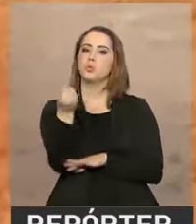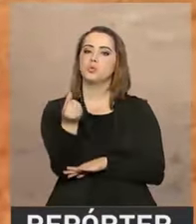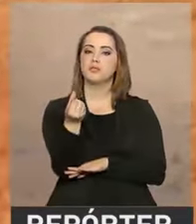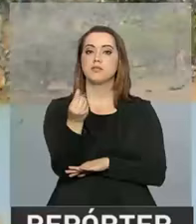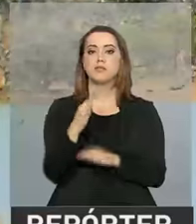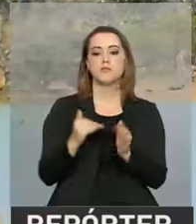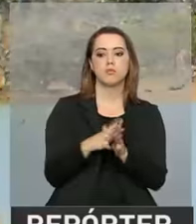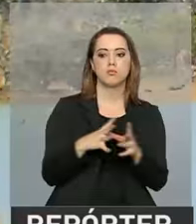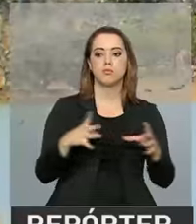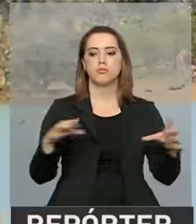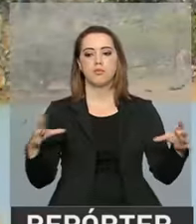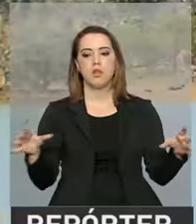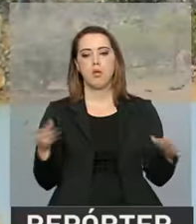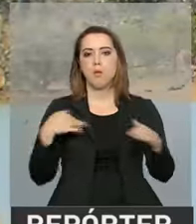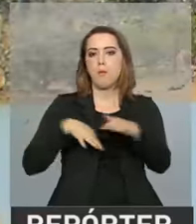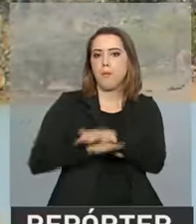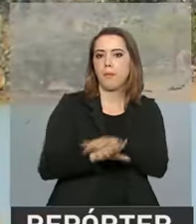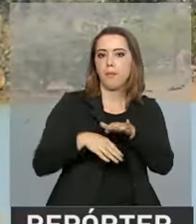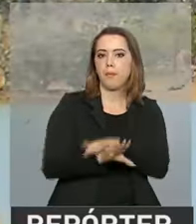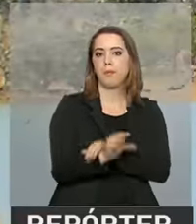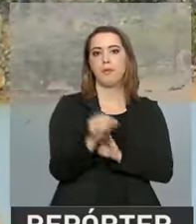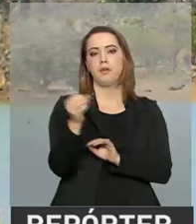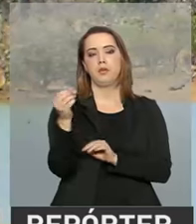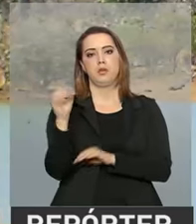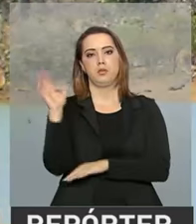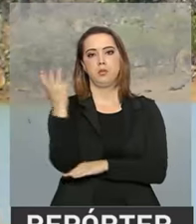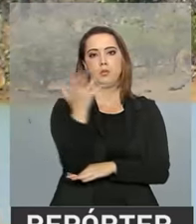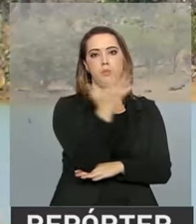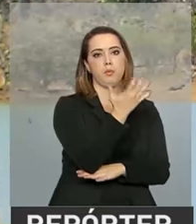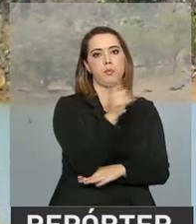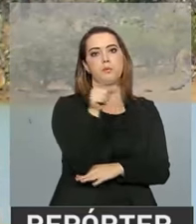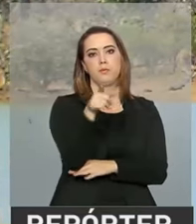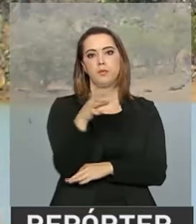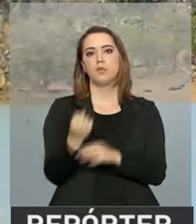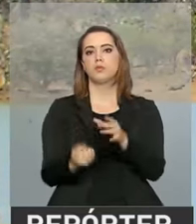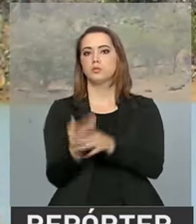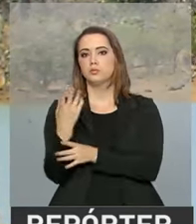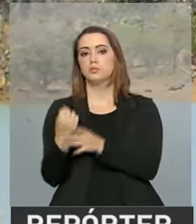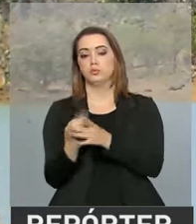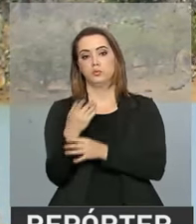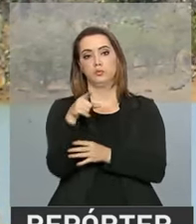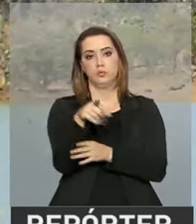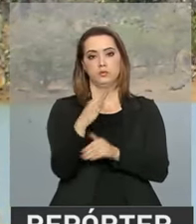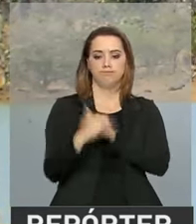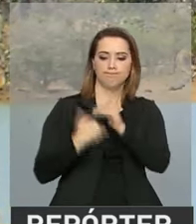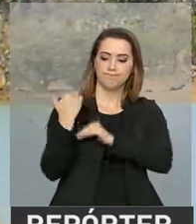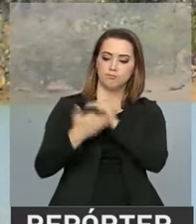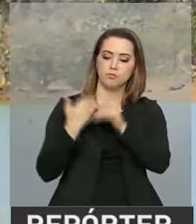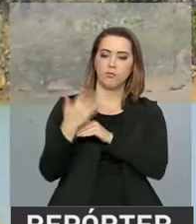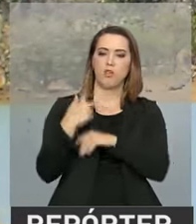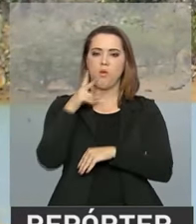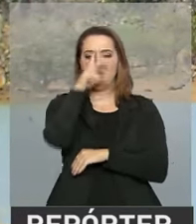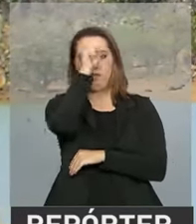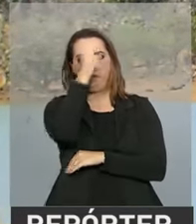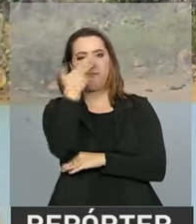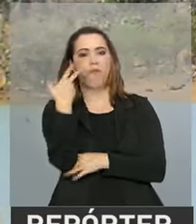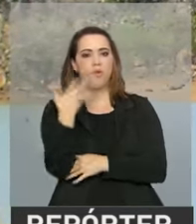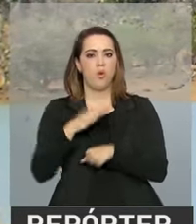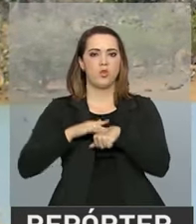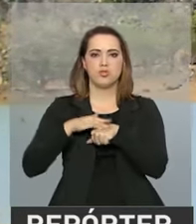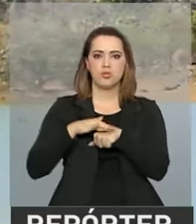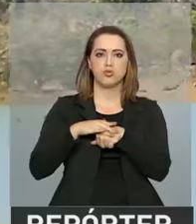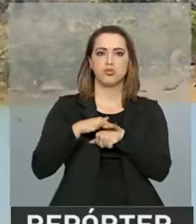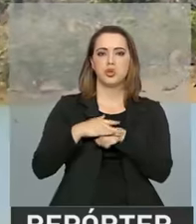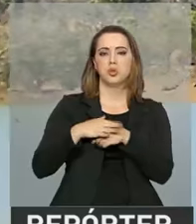sementes do mundo, né? Esses materiais são a fonte para desenvolver novas cultivares, novas variedades mais produtivas, mais resistentes a pragas e